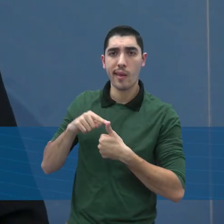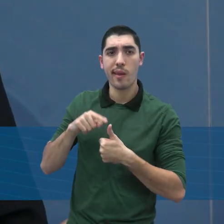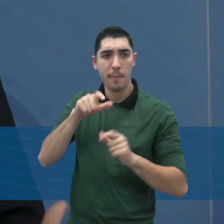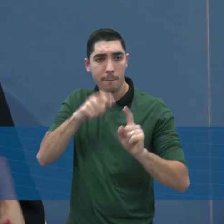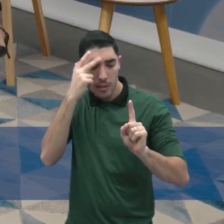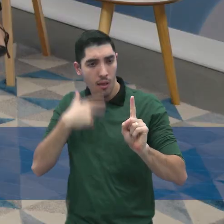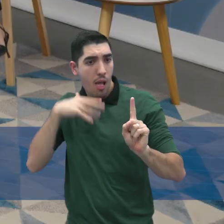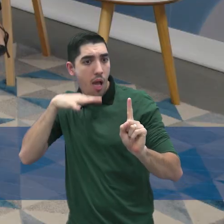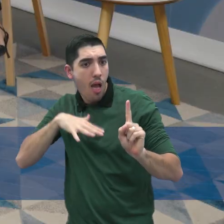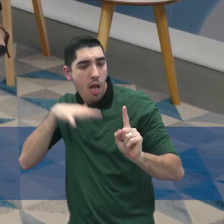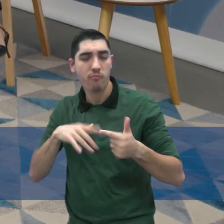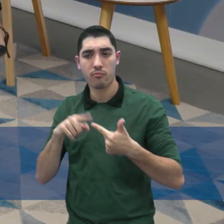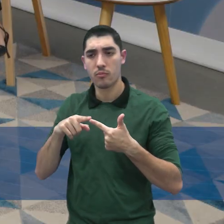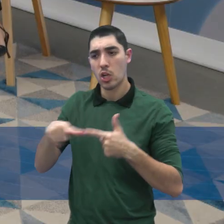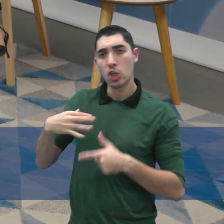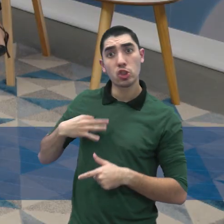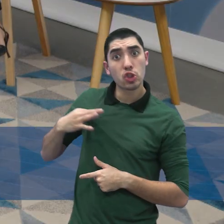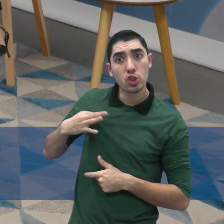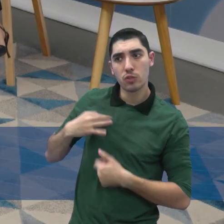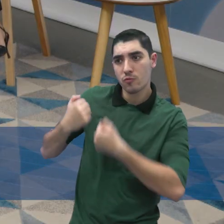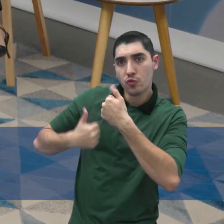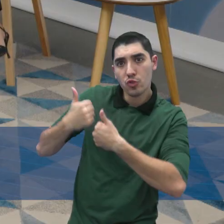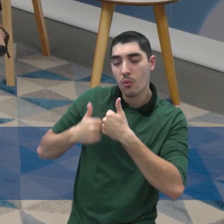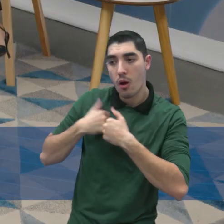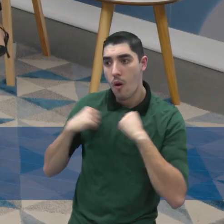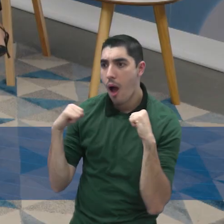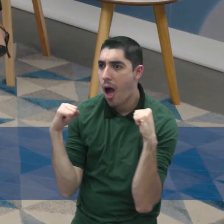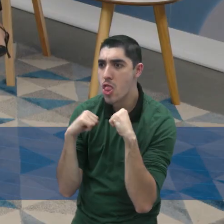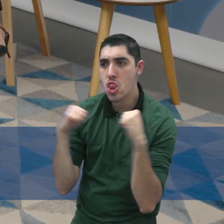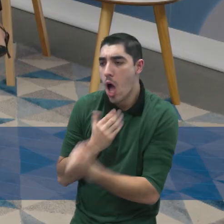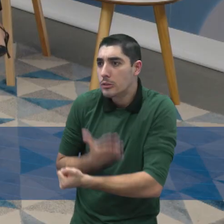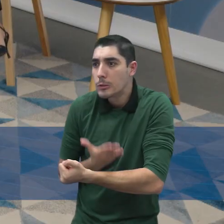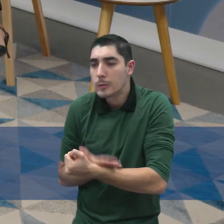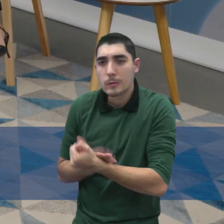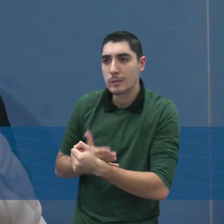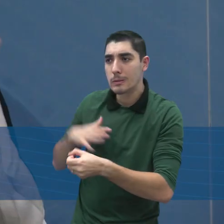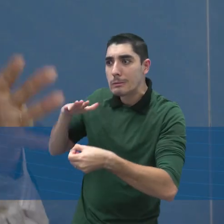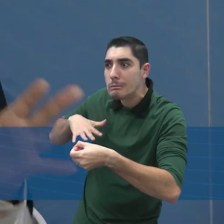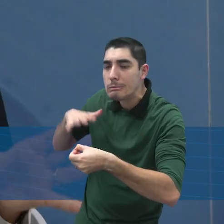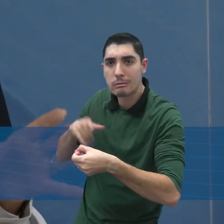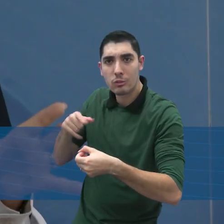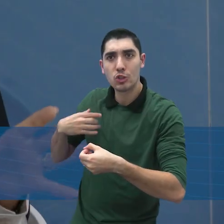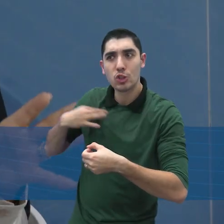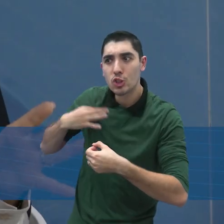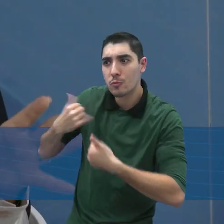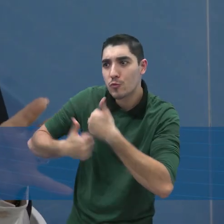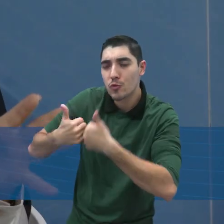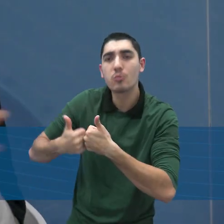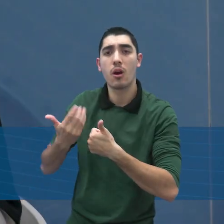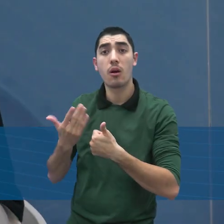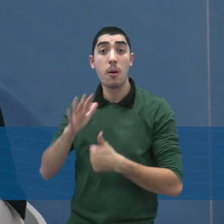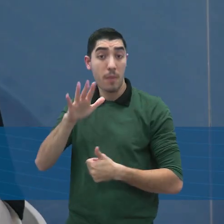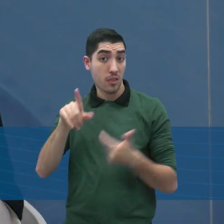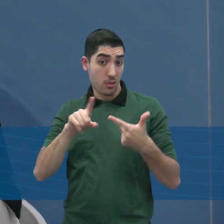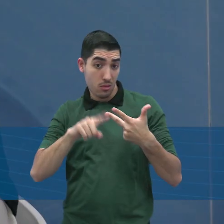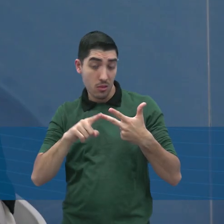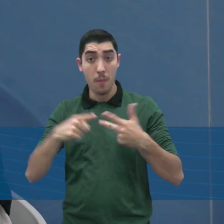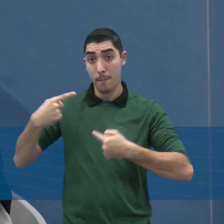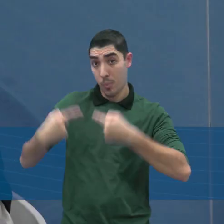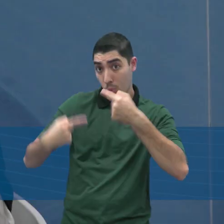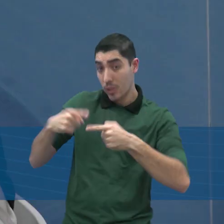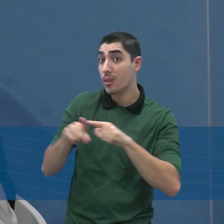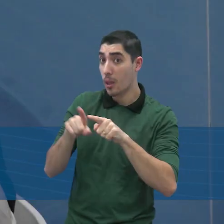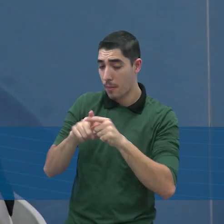pauta. Mas assim, como eu te falei, eu atendo crianças e jovens adultos, assim, mais ou menos até 30 anos.